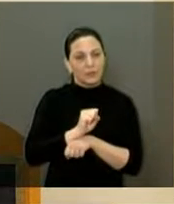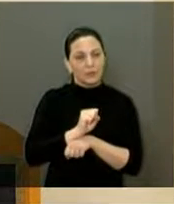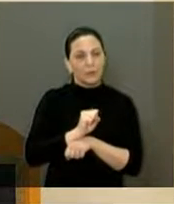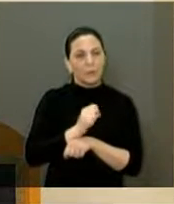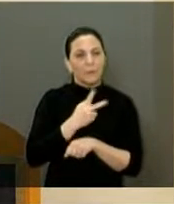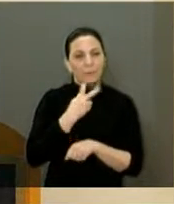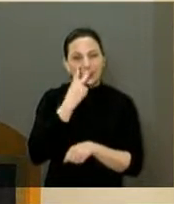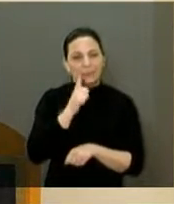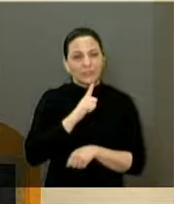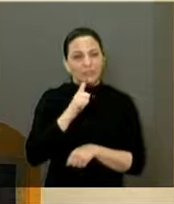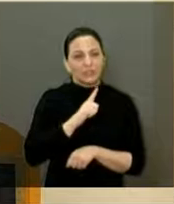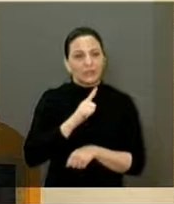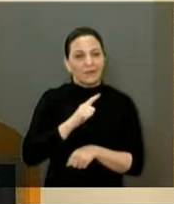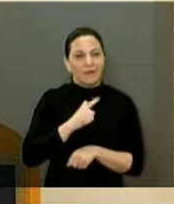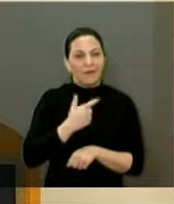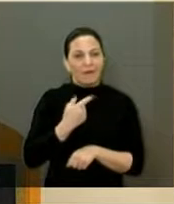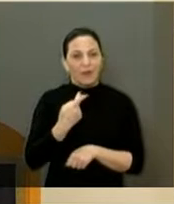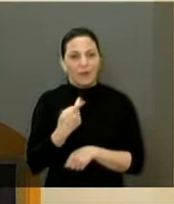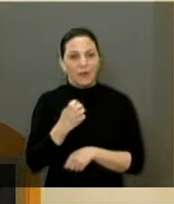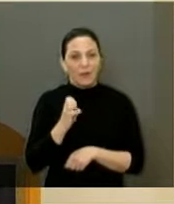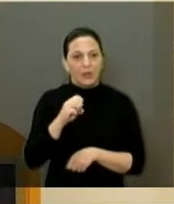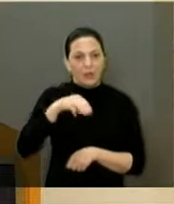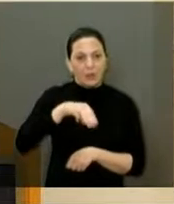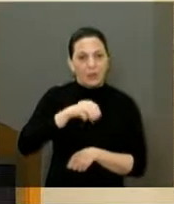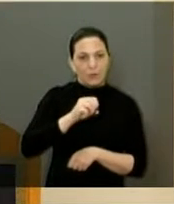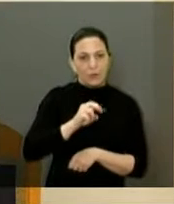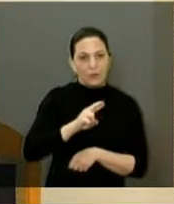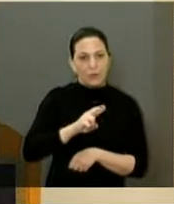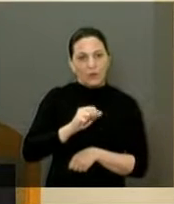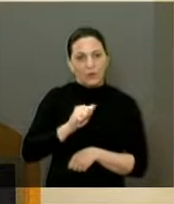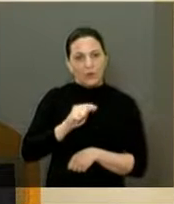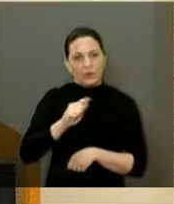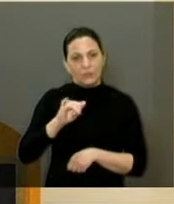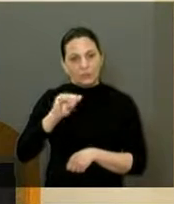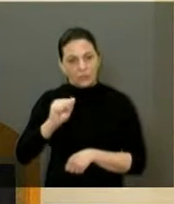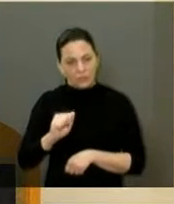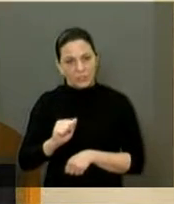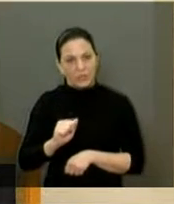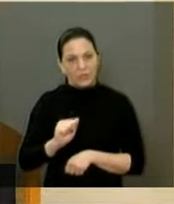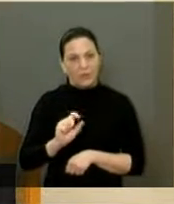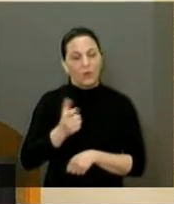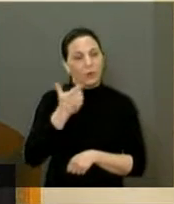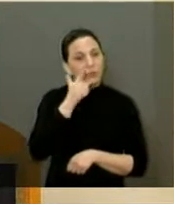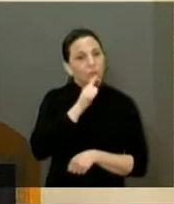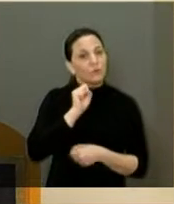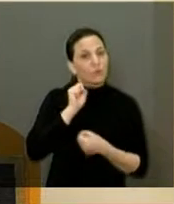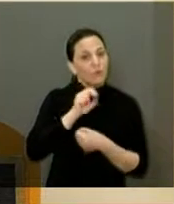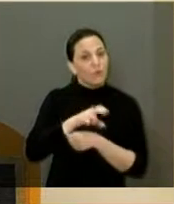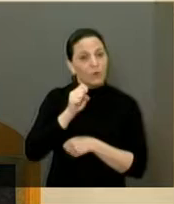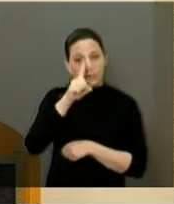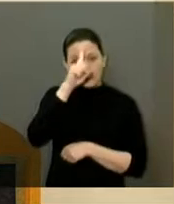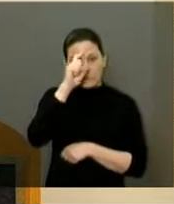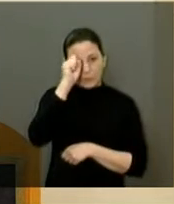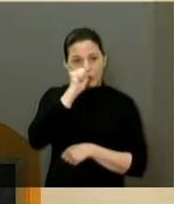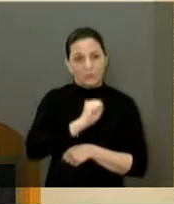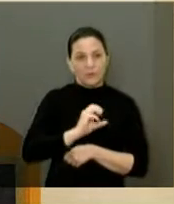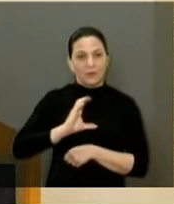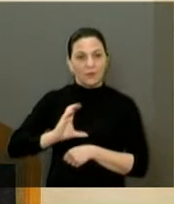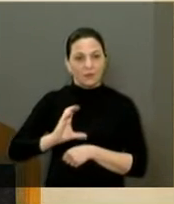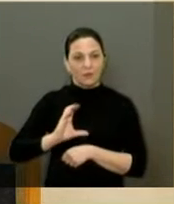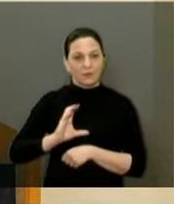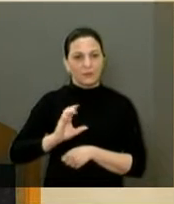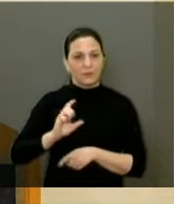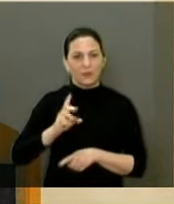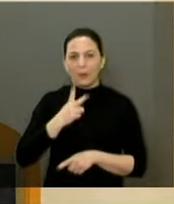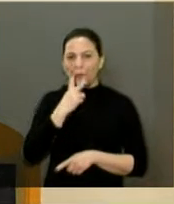então foram oito horas da uma às 9h já estava já na santa casa e tem um comentário para isso foram